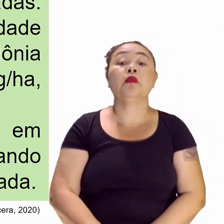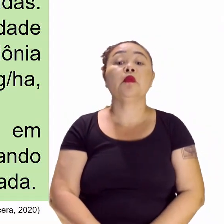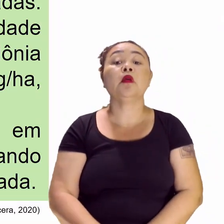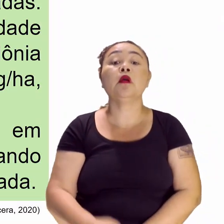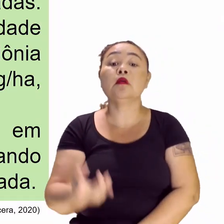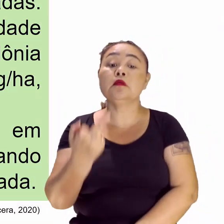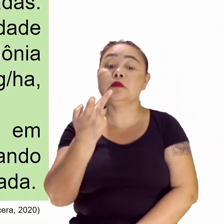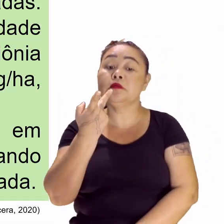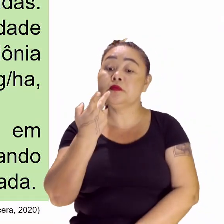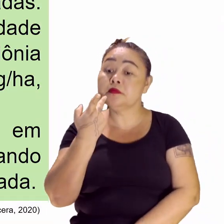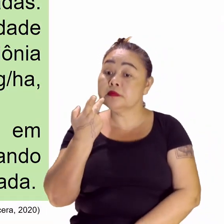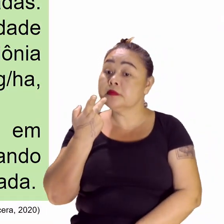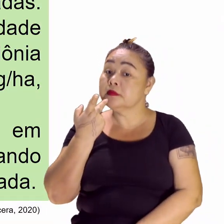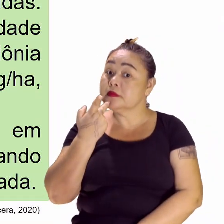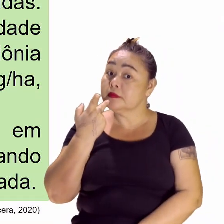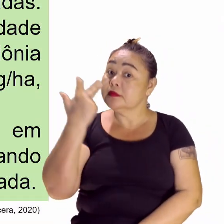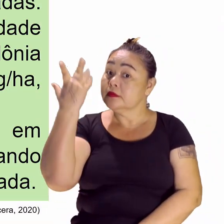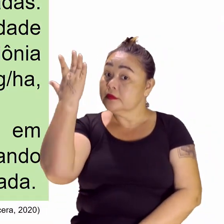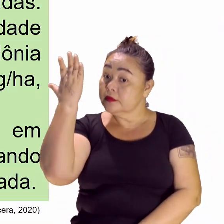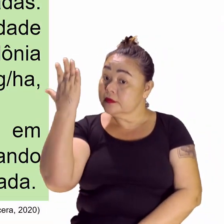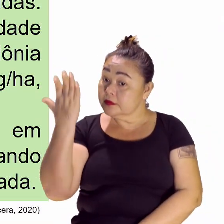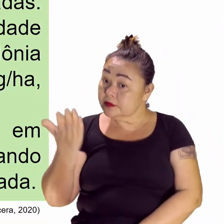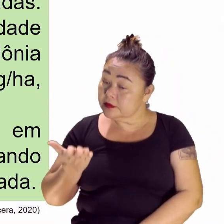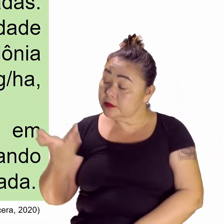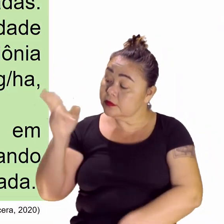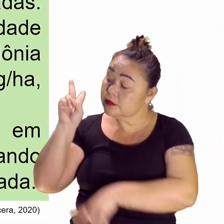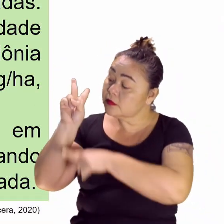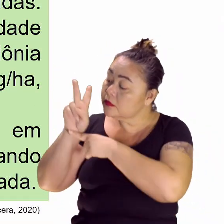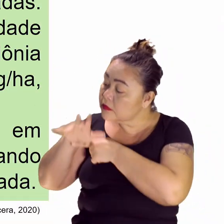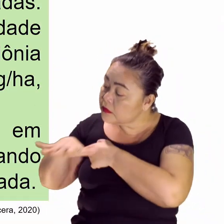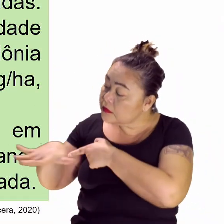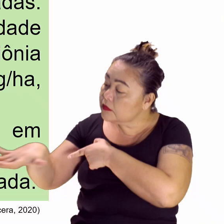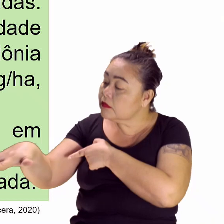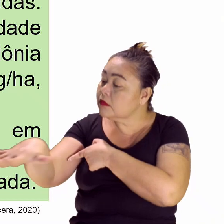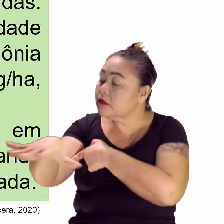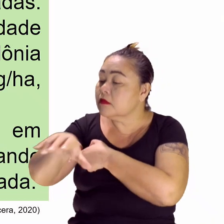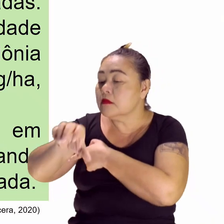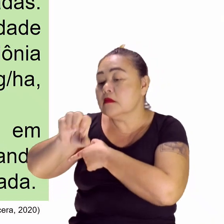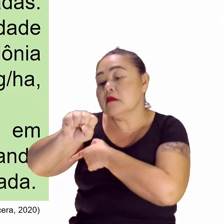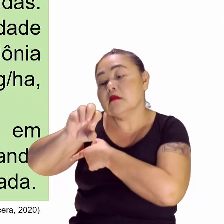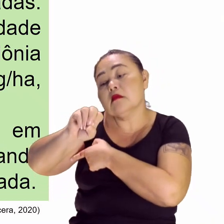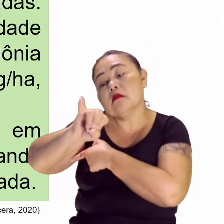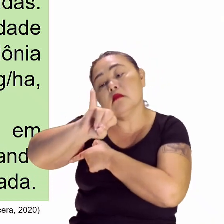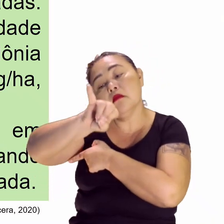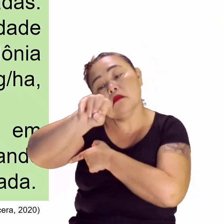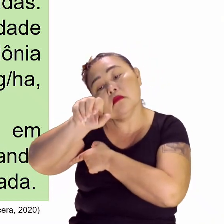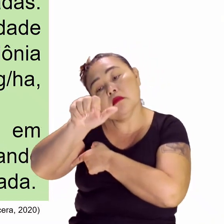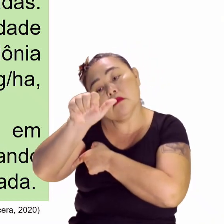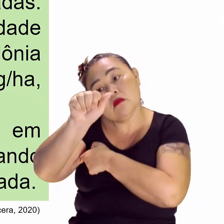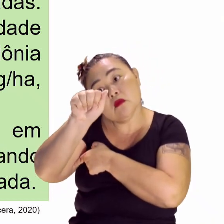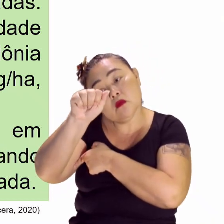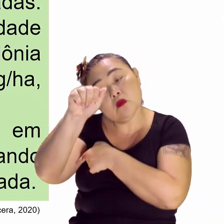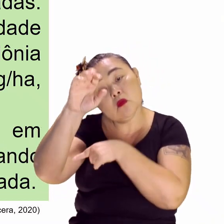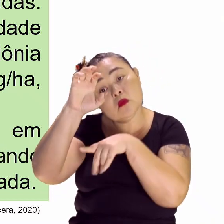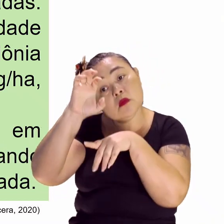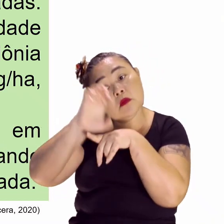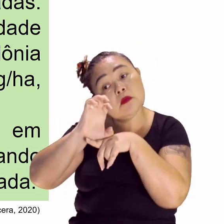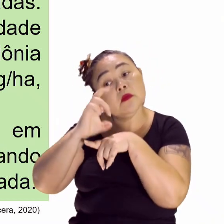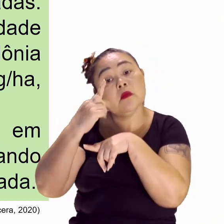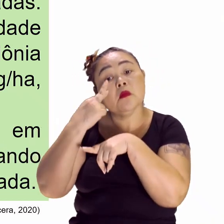falando do agronegócio temos aí a cultura da soja no estado que está presente